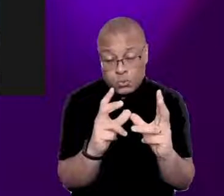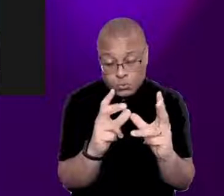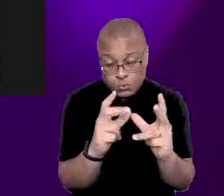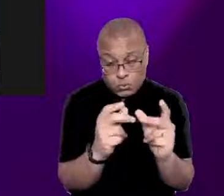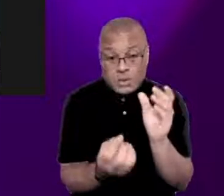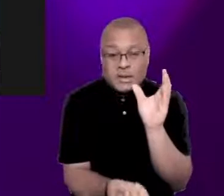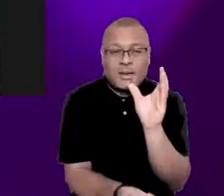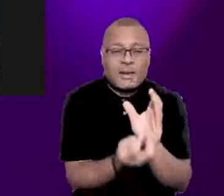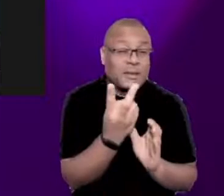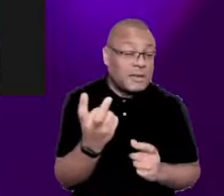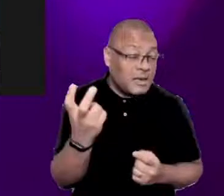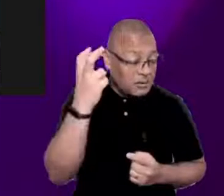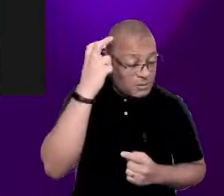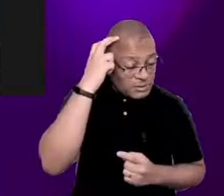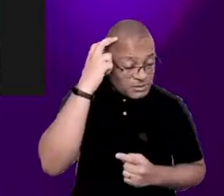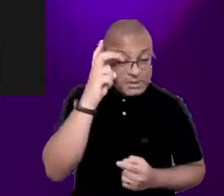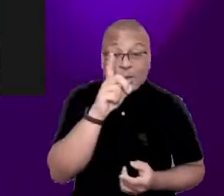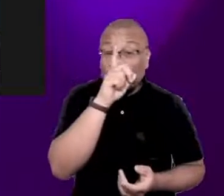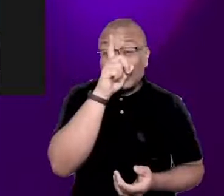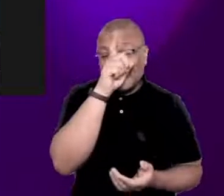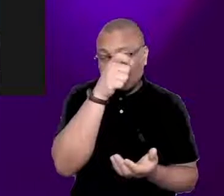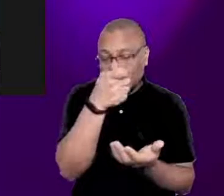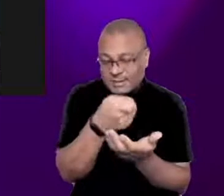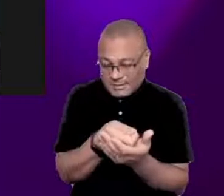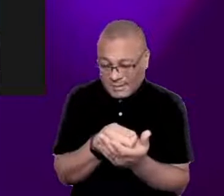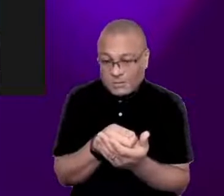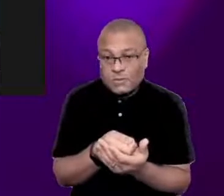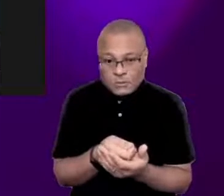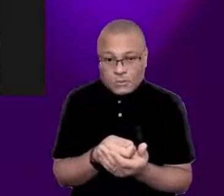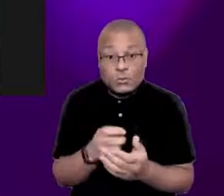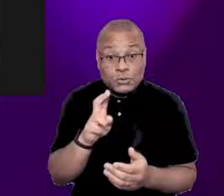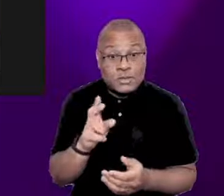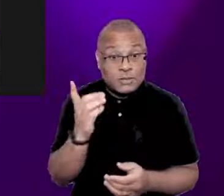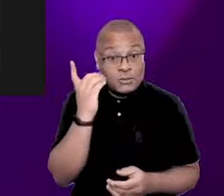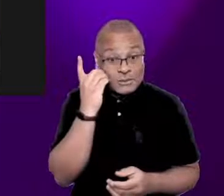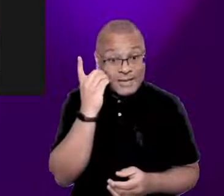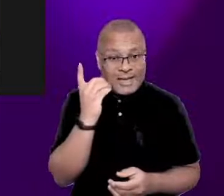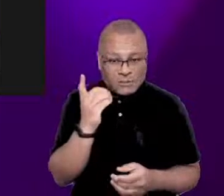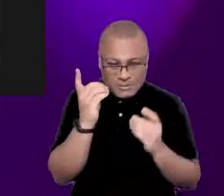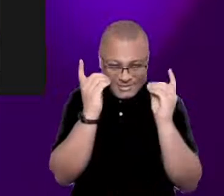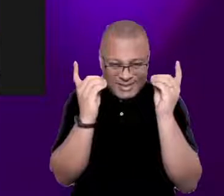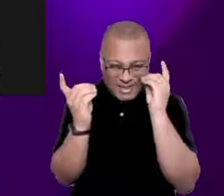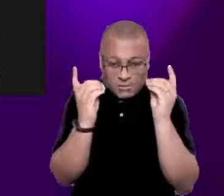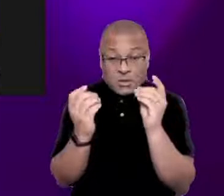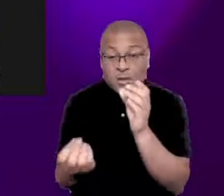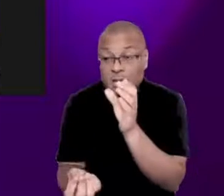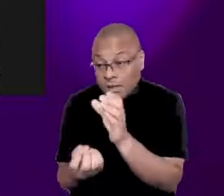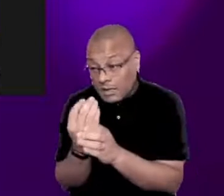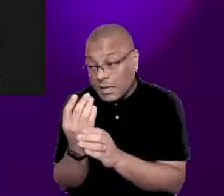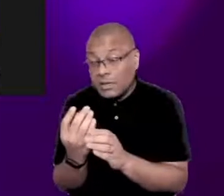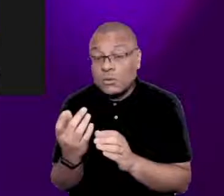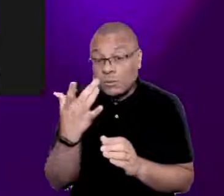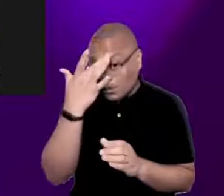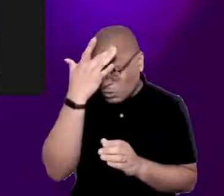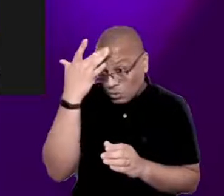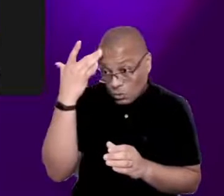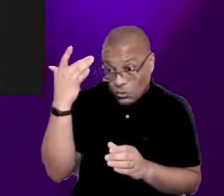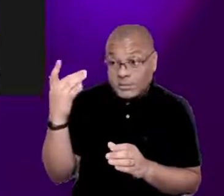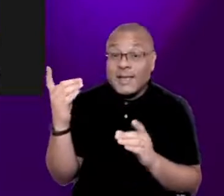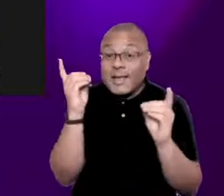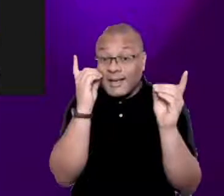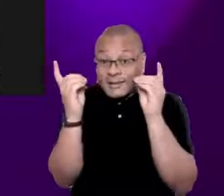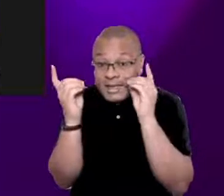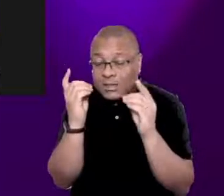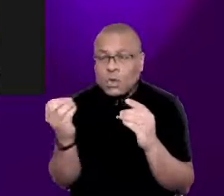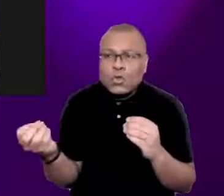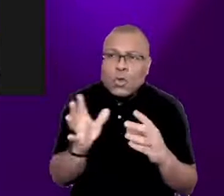criando essa cultura data-driven, mas com esse viés de valor e co-criando, conectando pessoas e dados para co-criar modelos de cuidado que